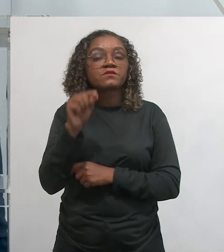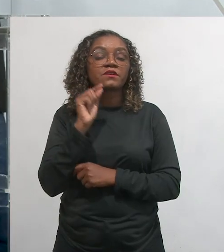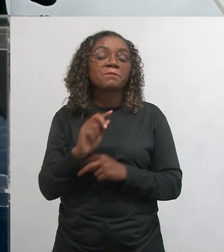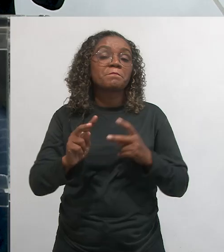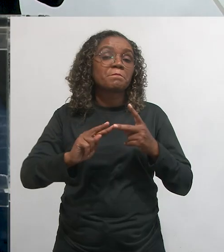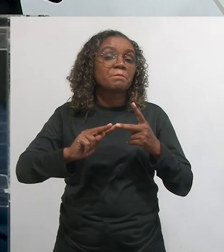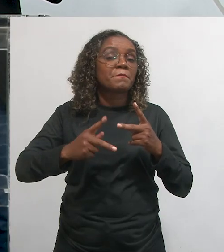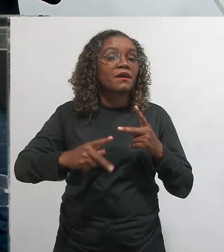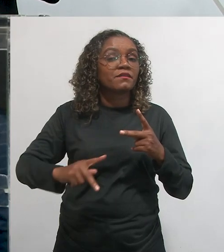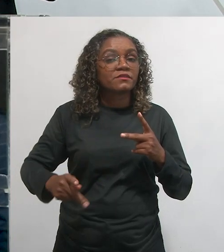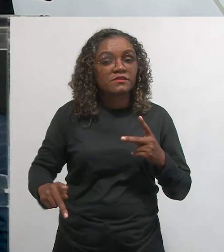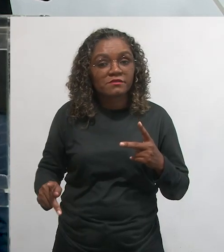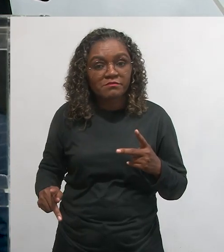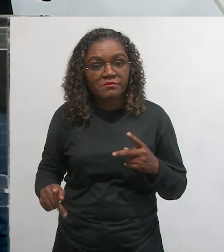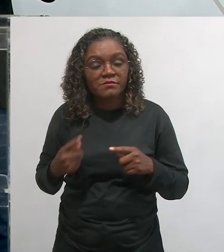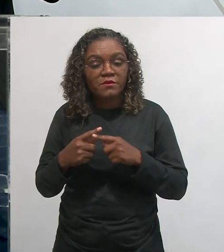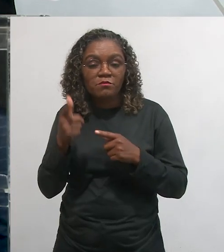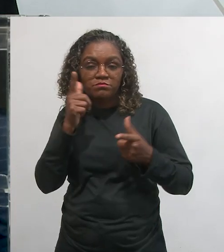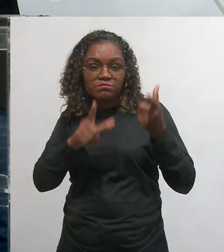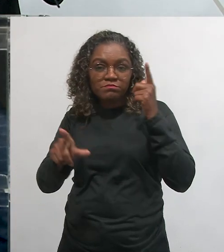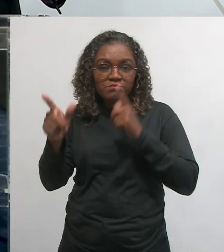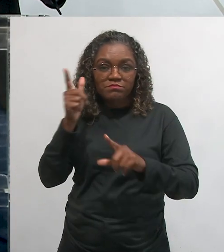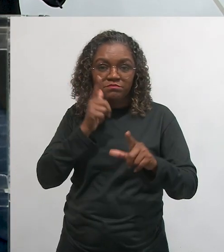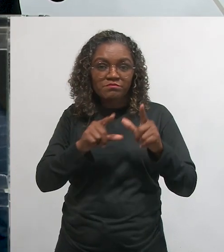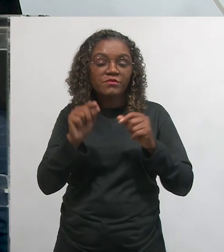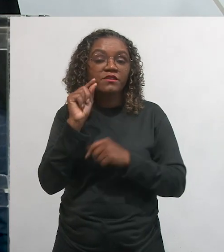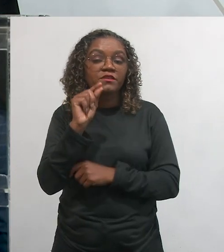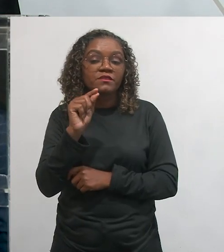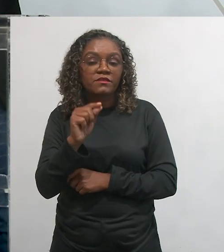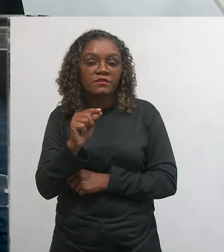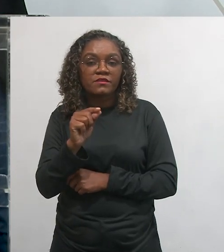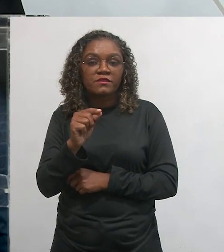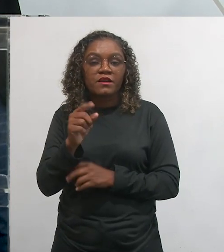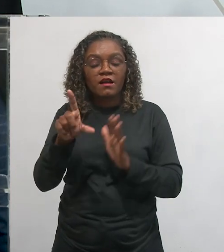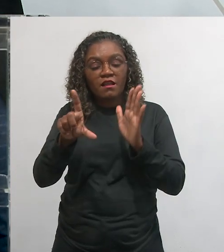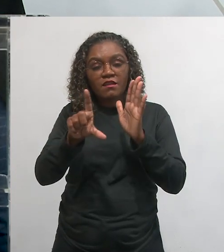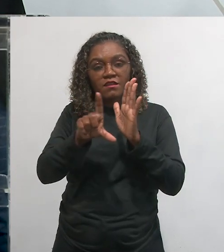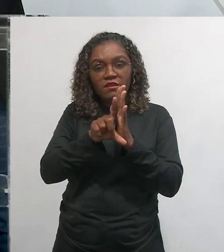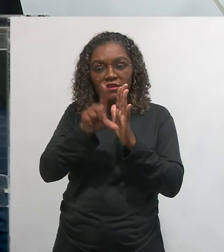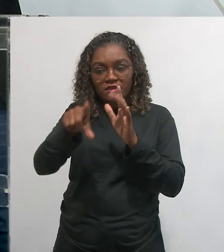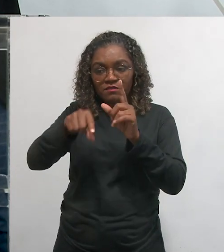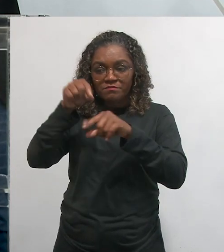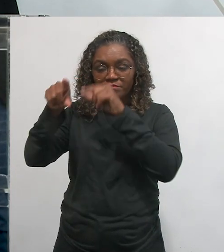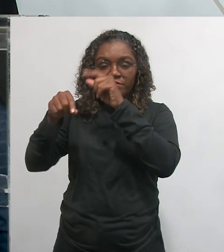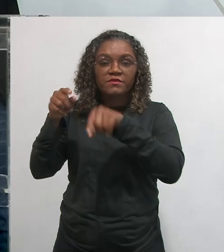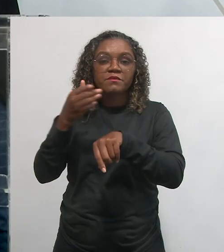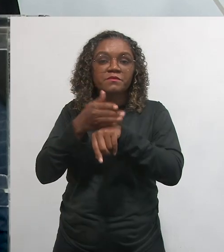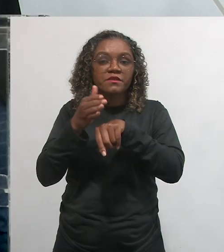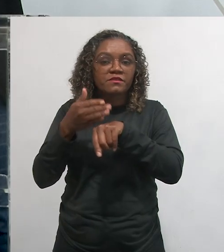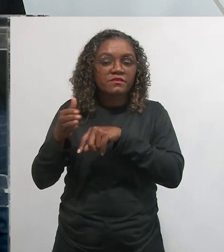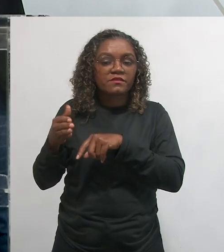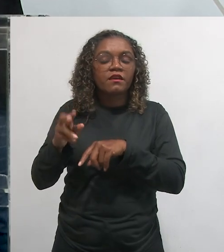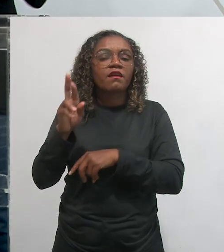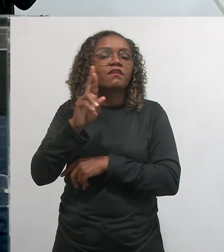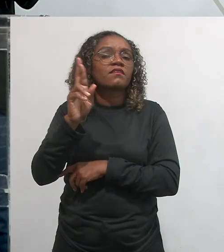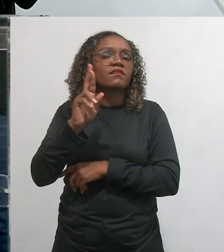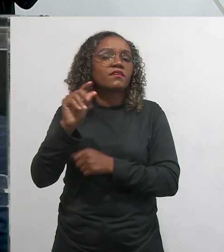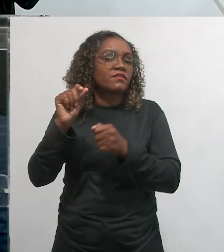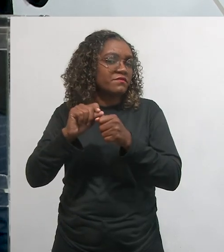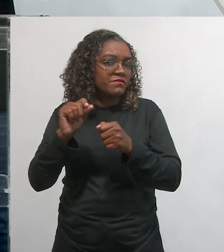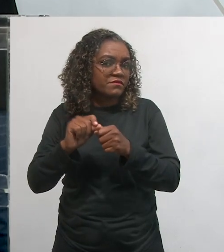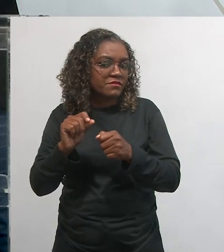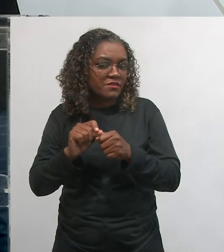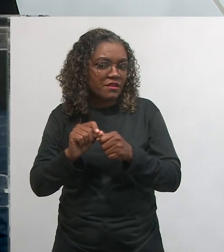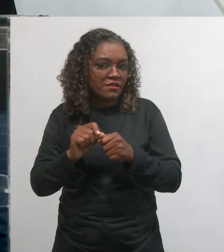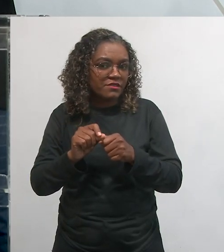um paradigma para alcançar uma equalização das melhores leis e das melhores práticas.